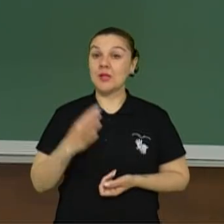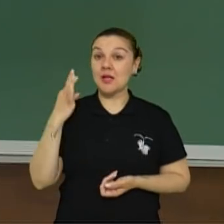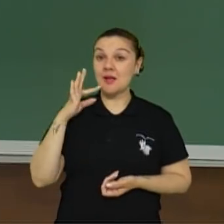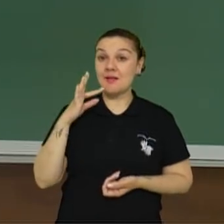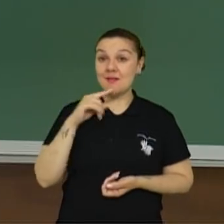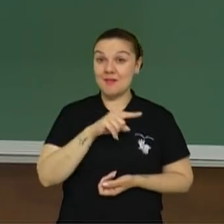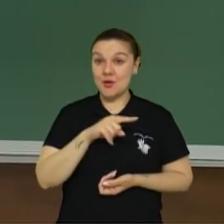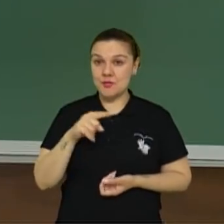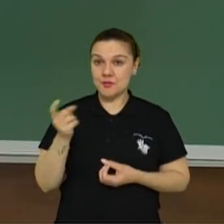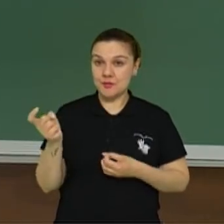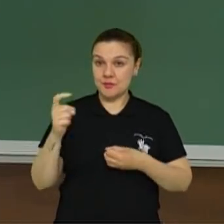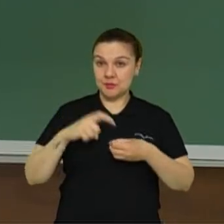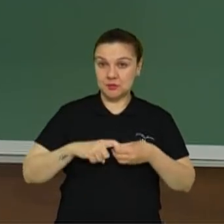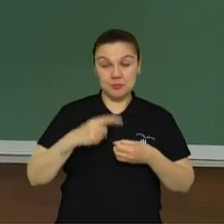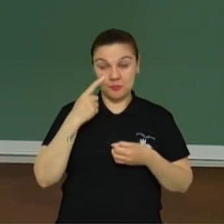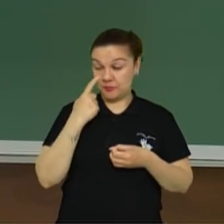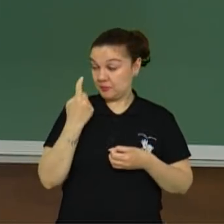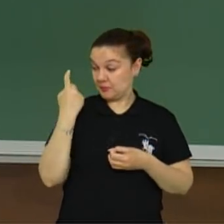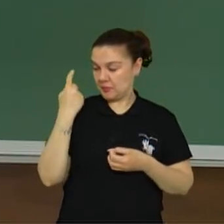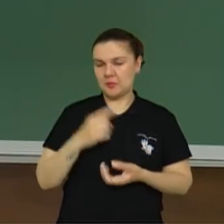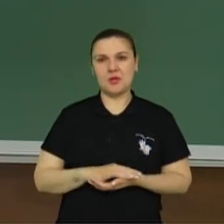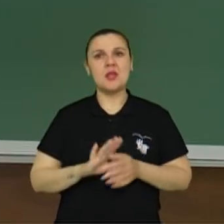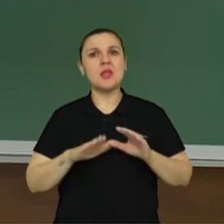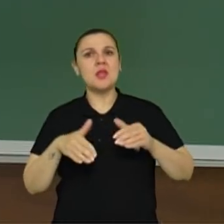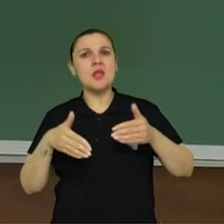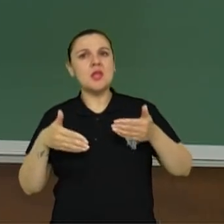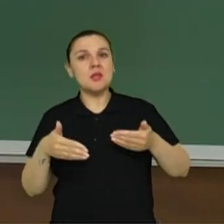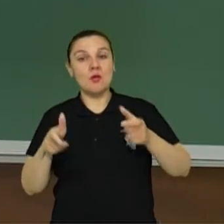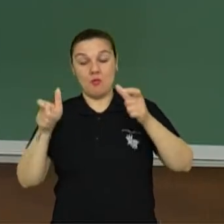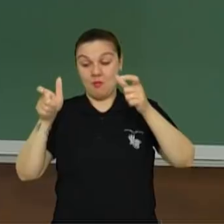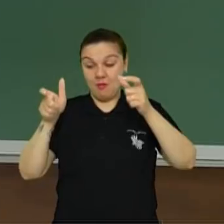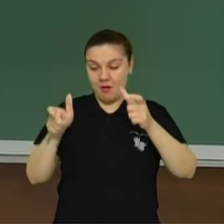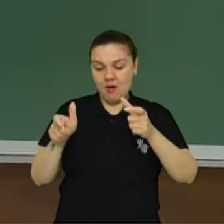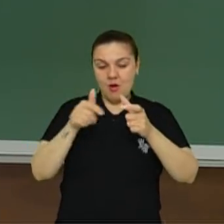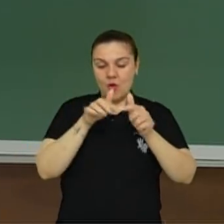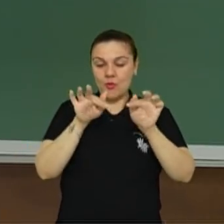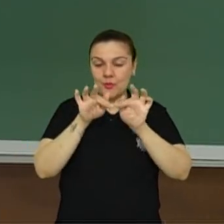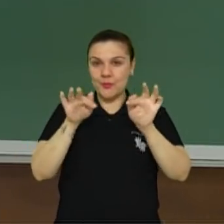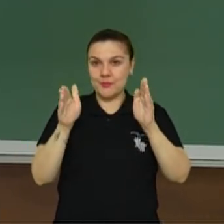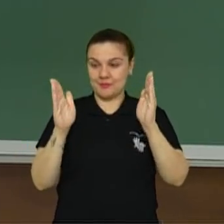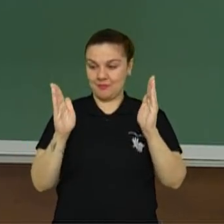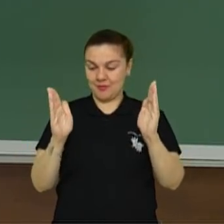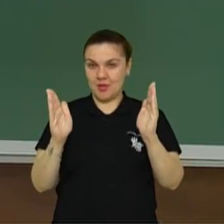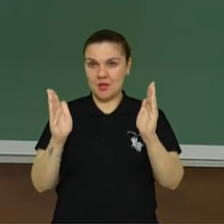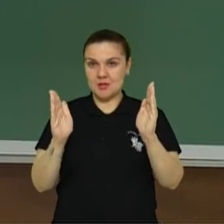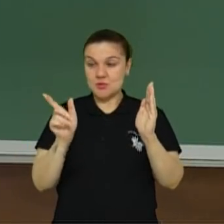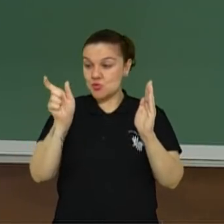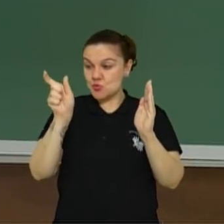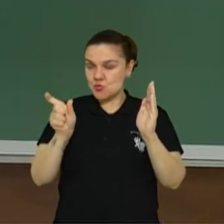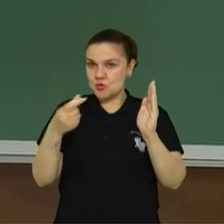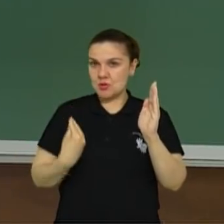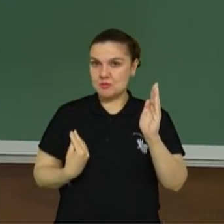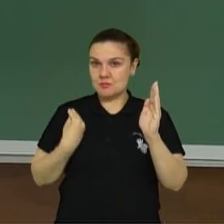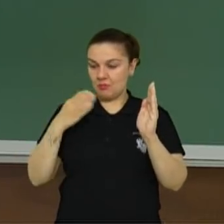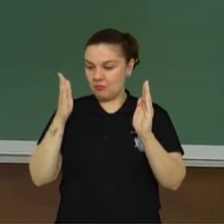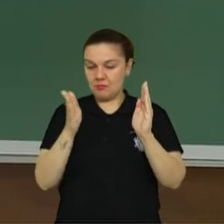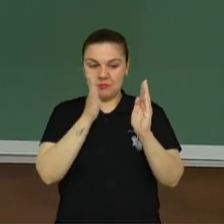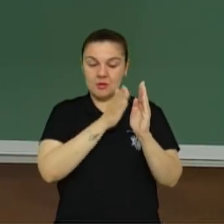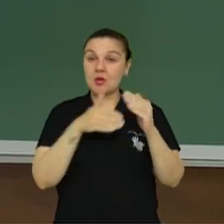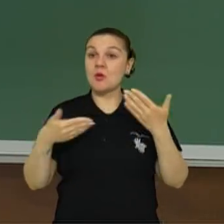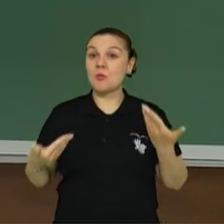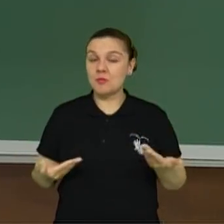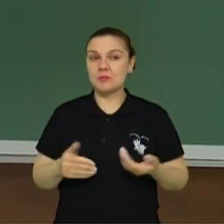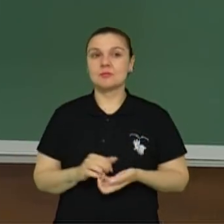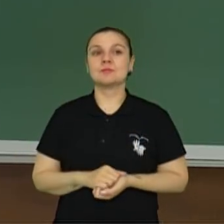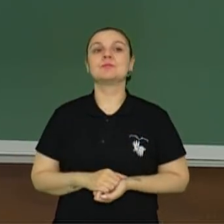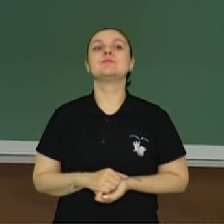Legal, galerinha, voltamos. Vejamos, então, em que posição, né, da frase o sujeito apareceu.